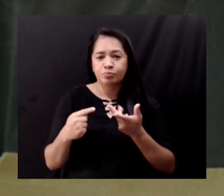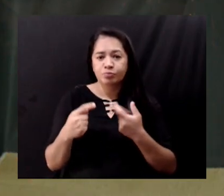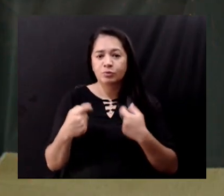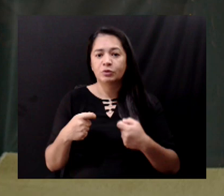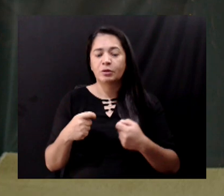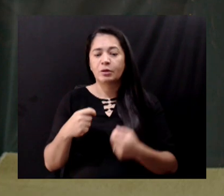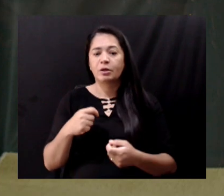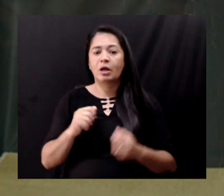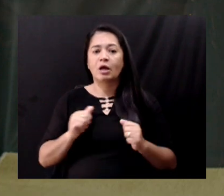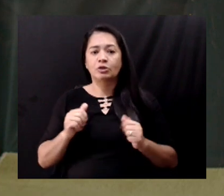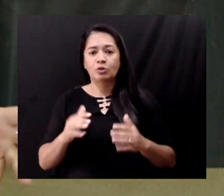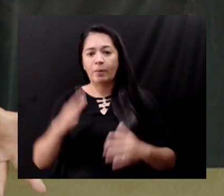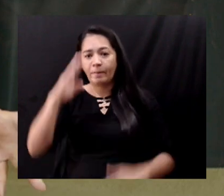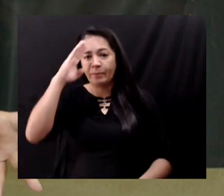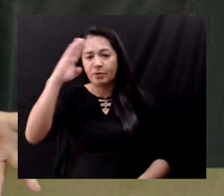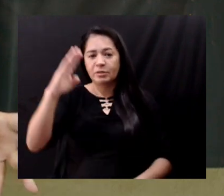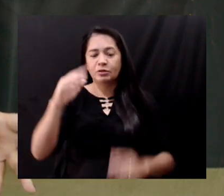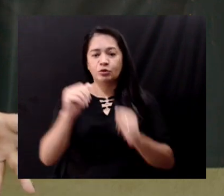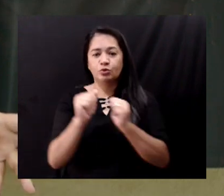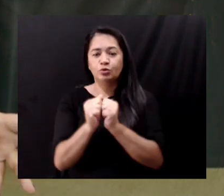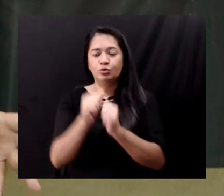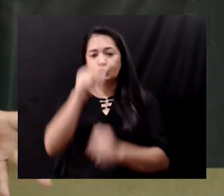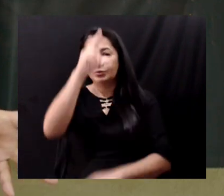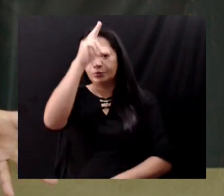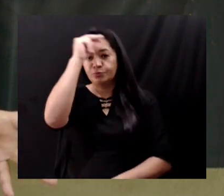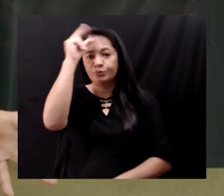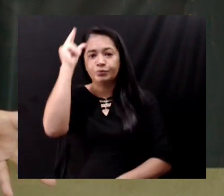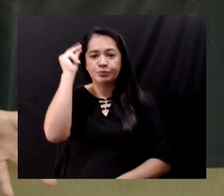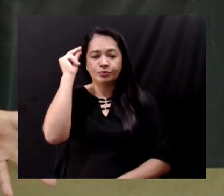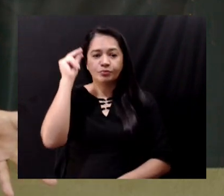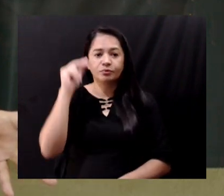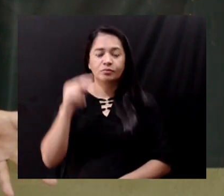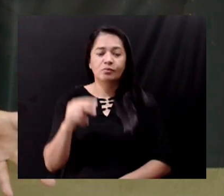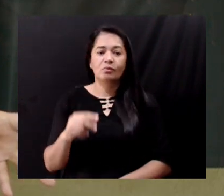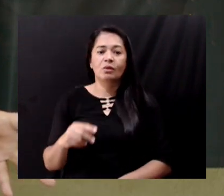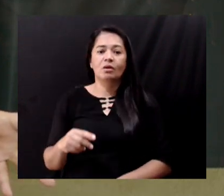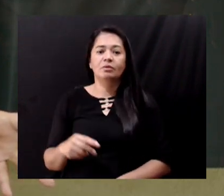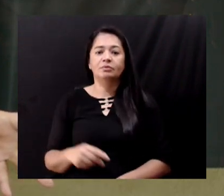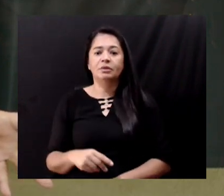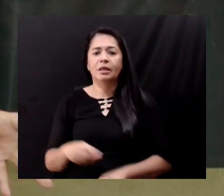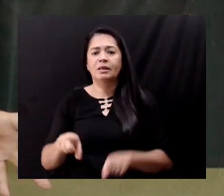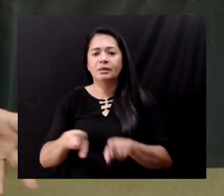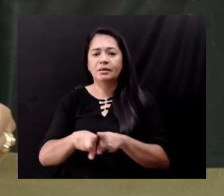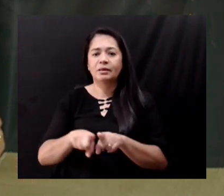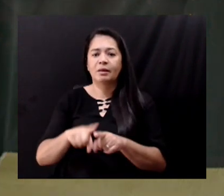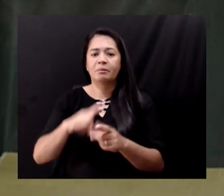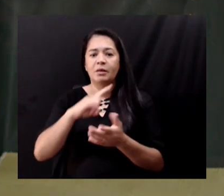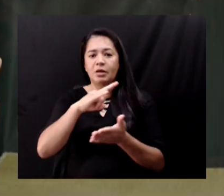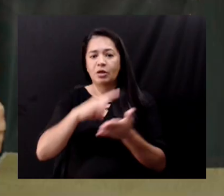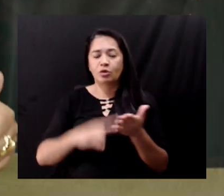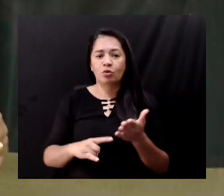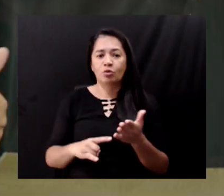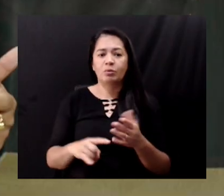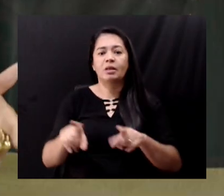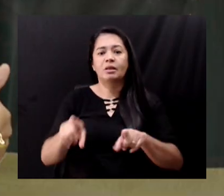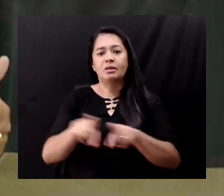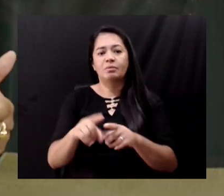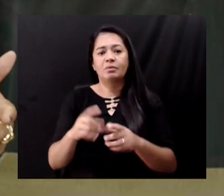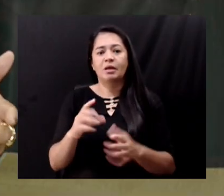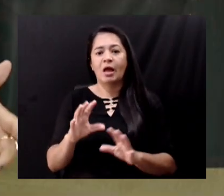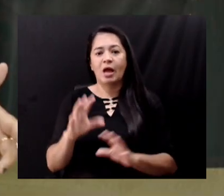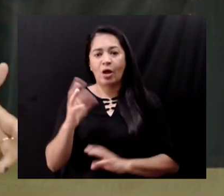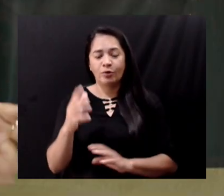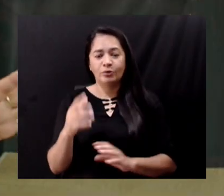junto à prefeitura. E a geração automática de documentos também acontece através desse aplicativo, como indicações,